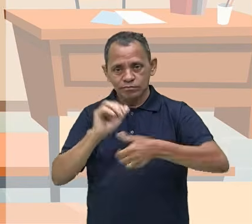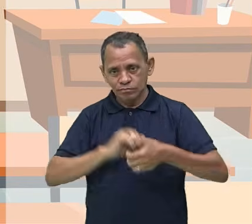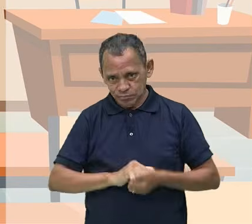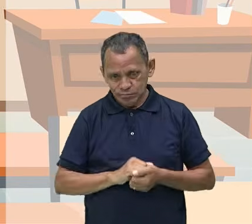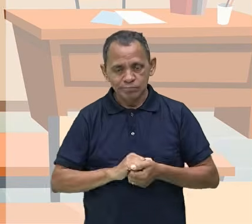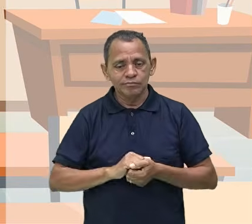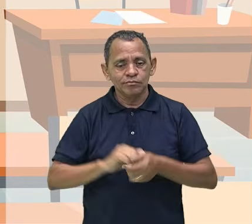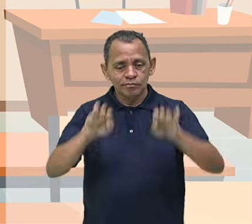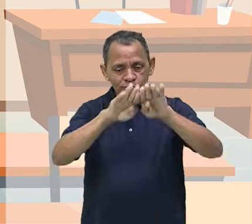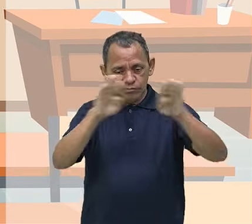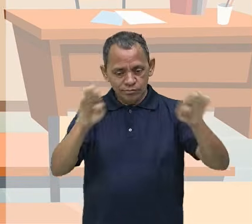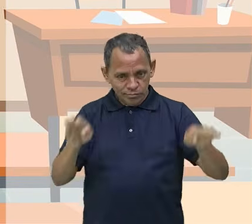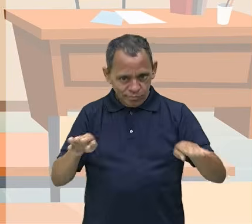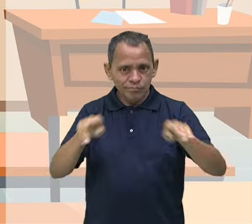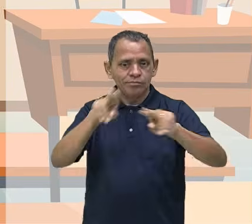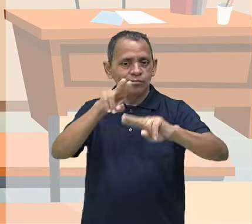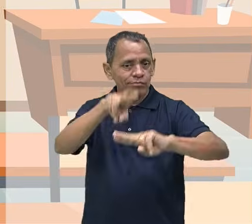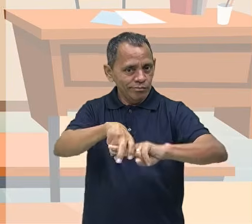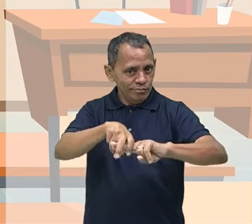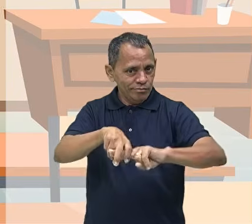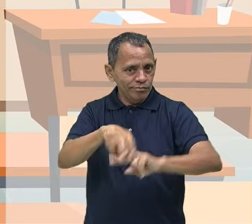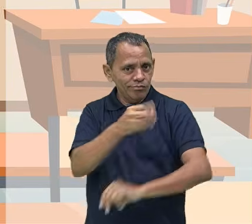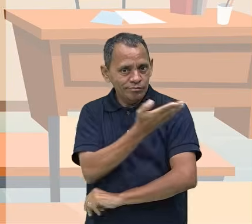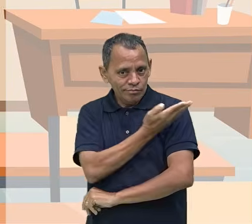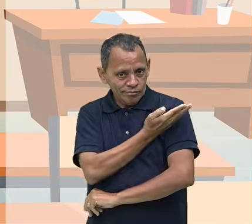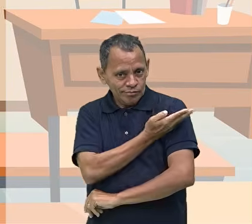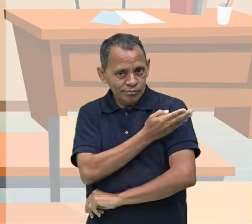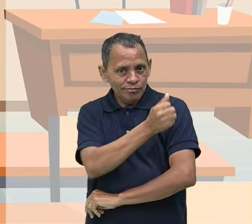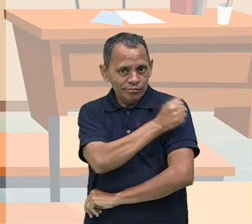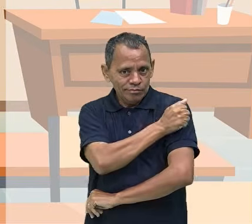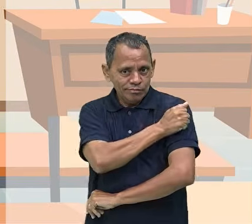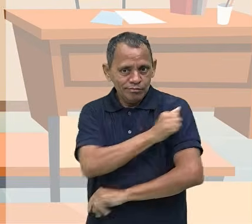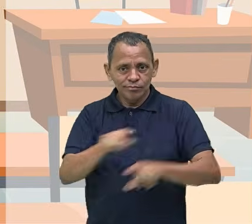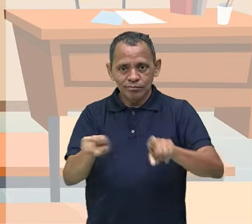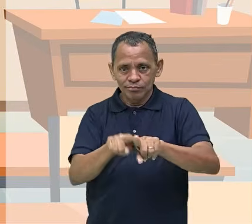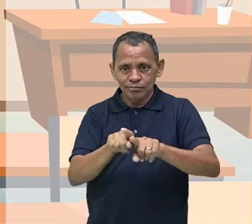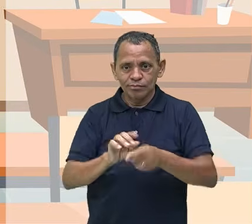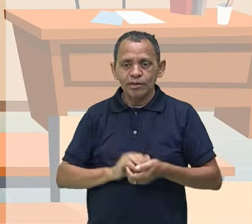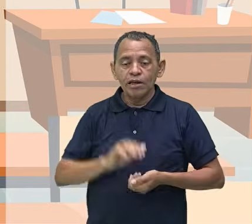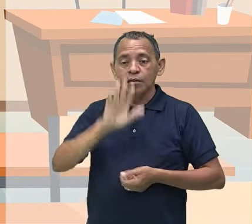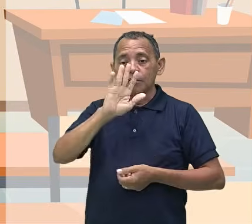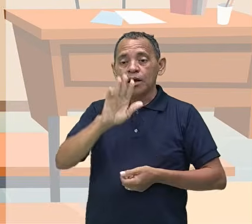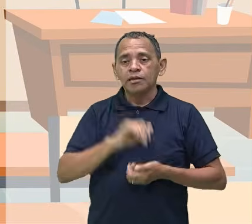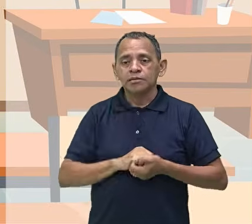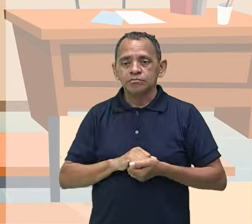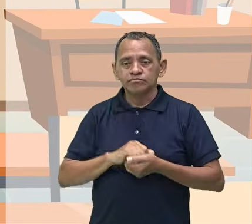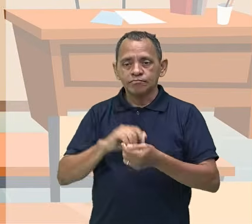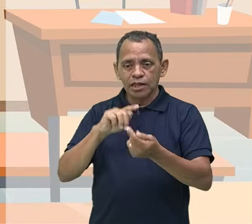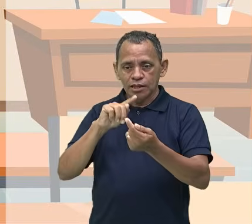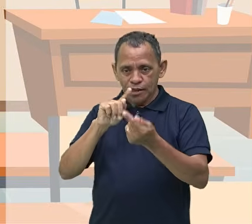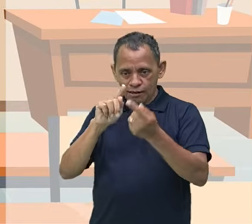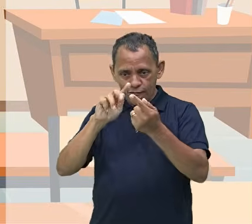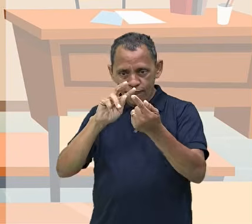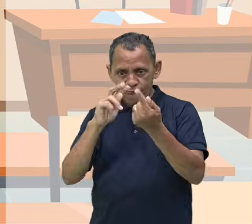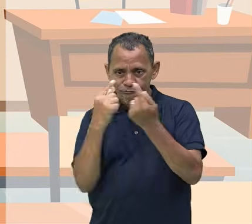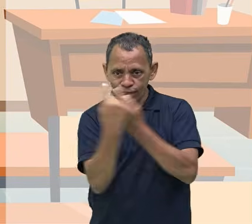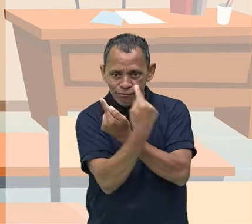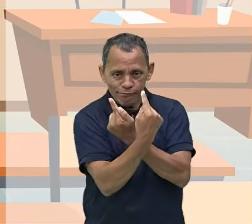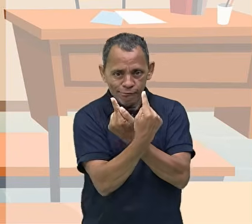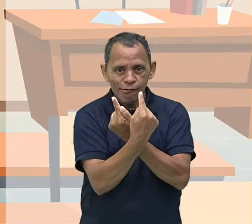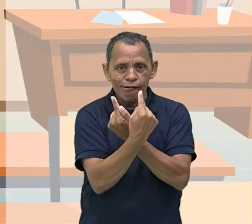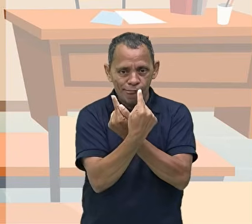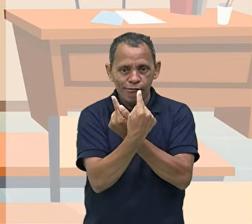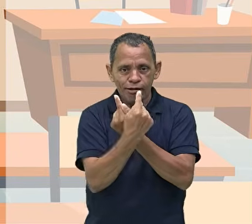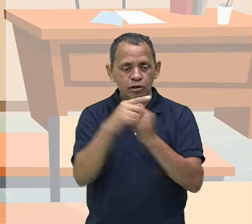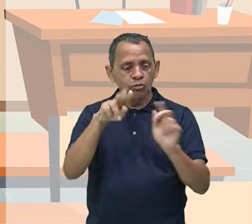e cadeiras dos colegas e dele também. Agora, quando ele vira, né, esse ponto de referência já